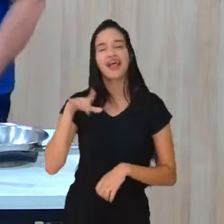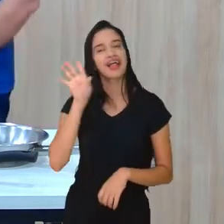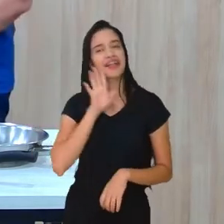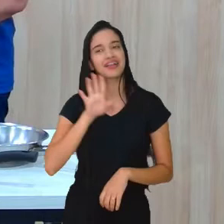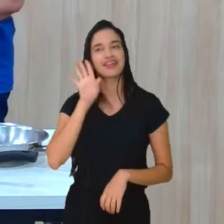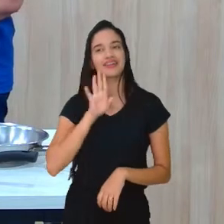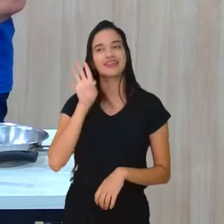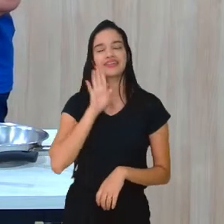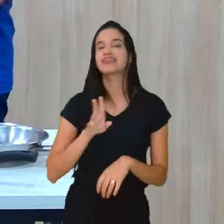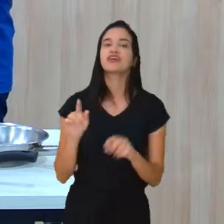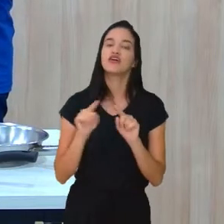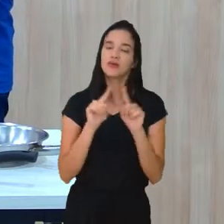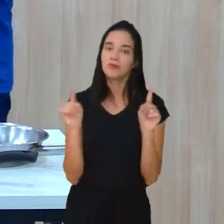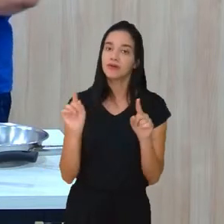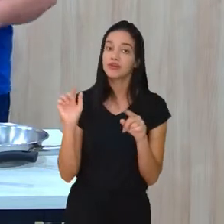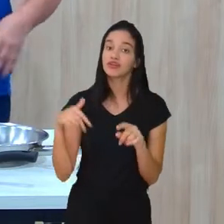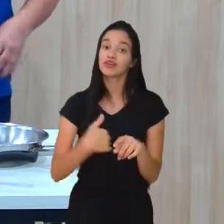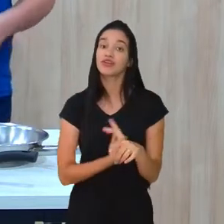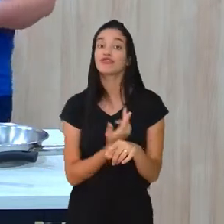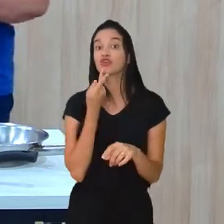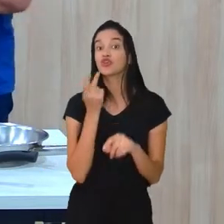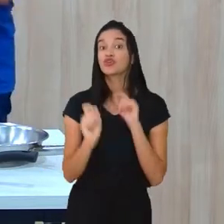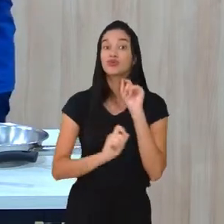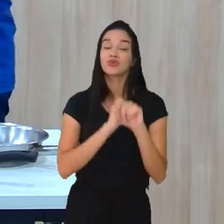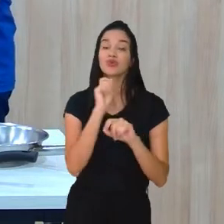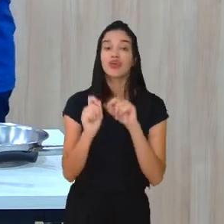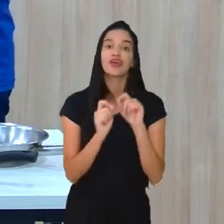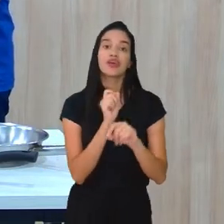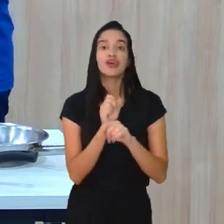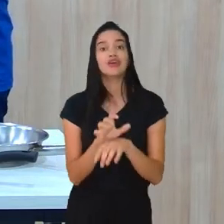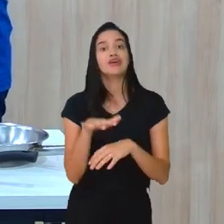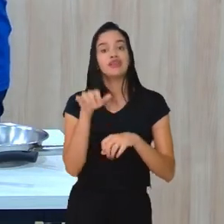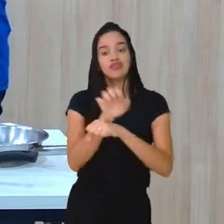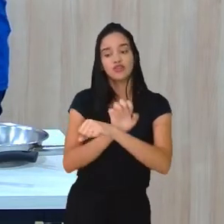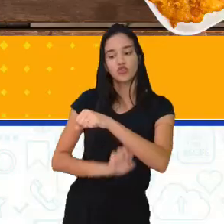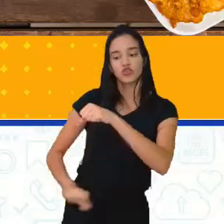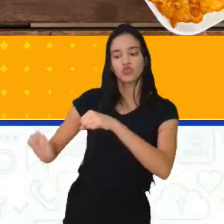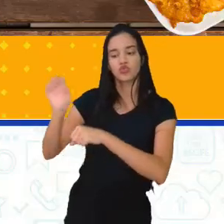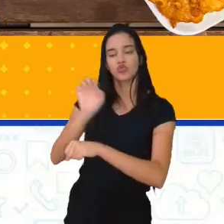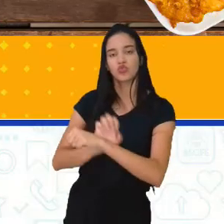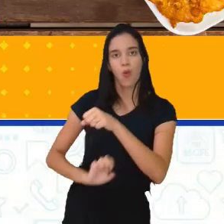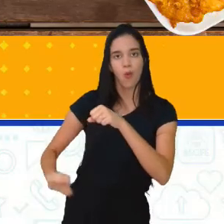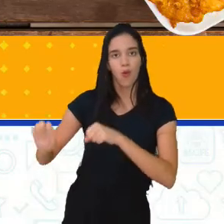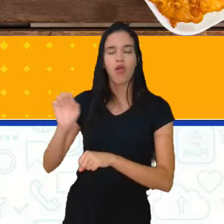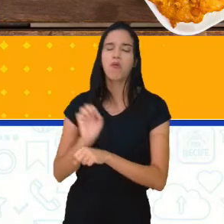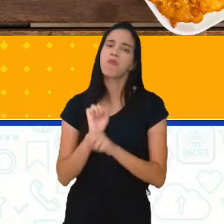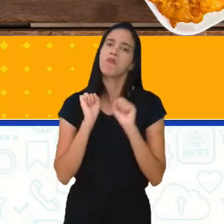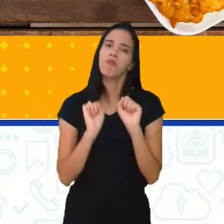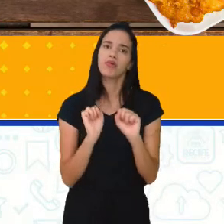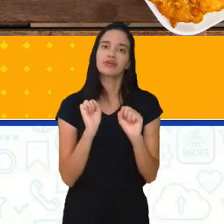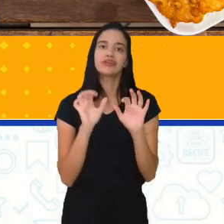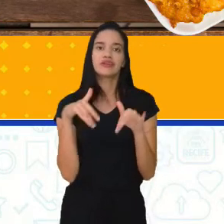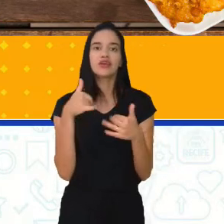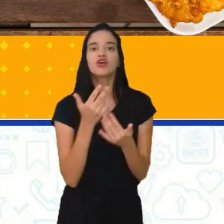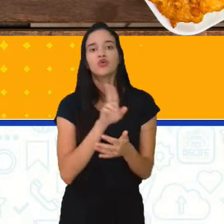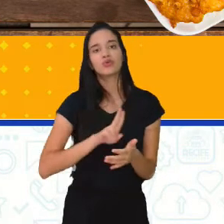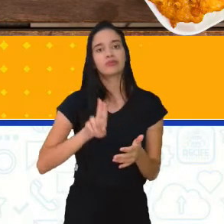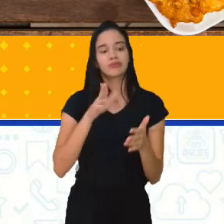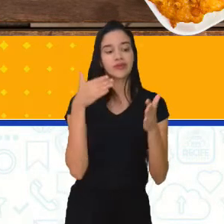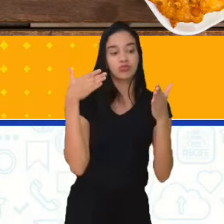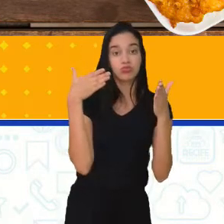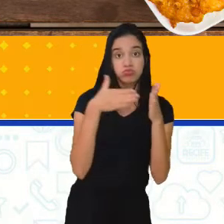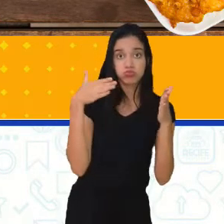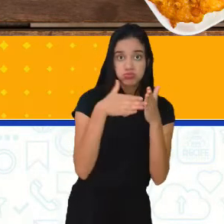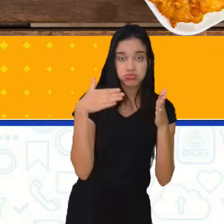Legal. Mas a gente está falando de quê? De isolante térmico, que pode ser utilizado para impedir que o calor saia ou